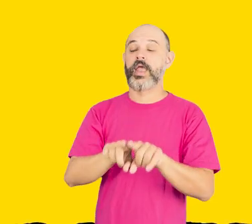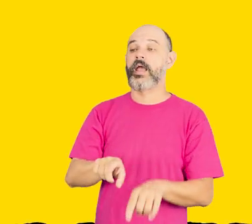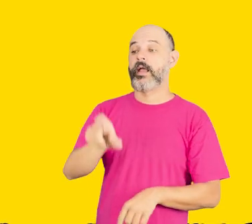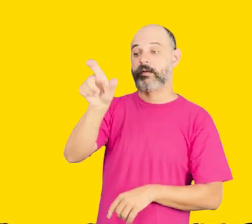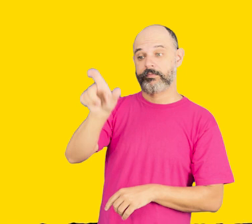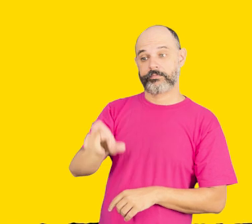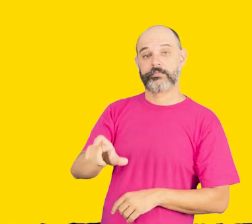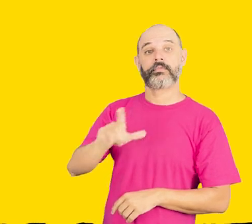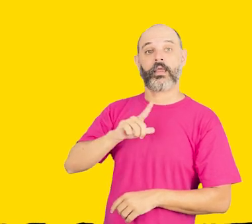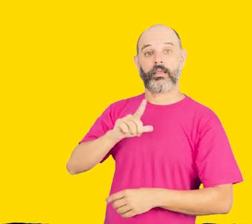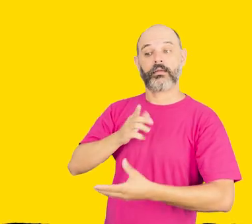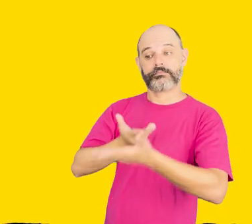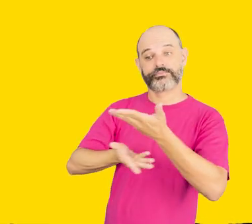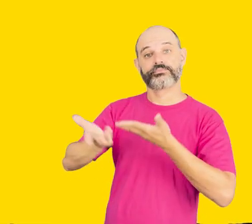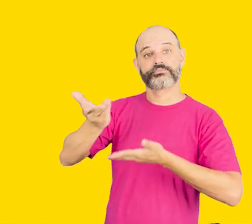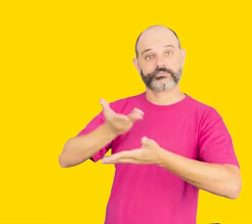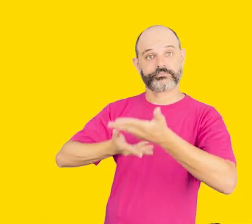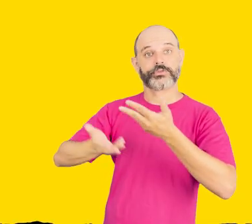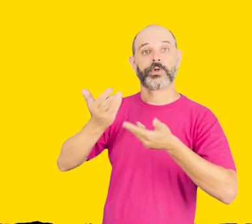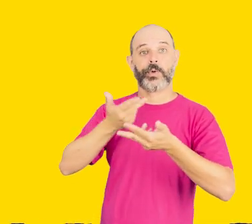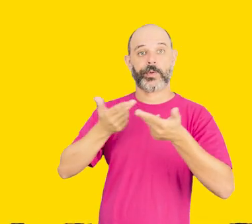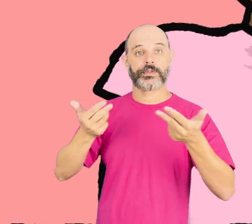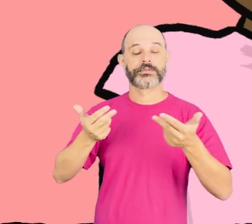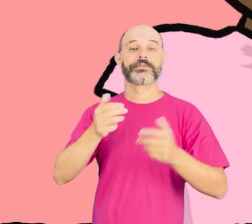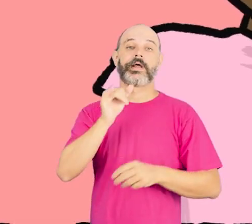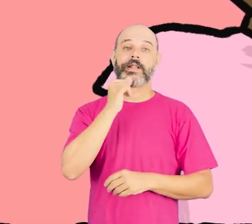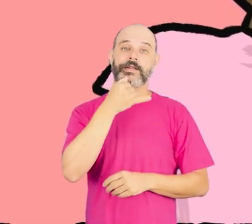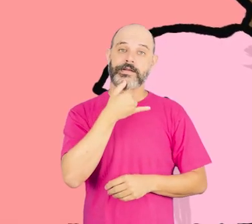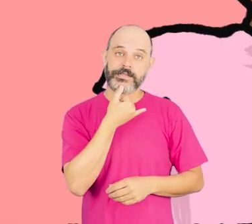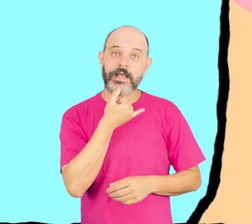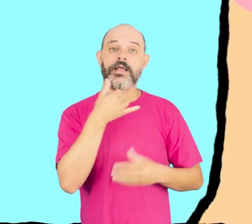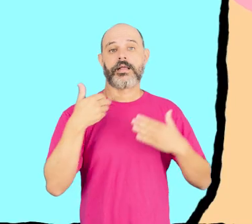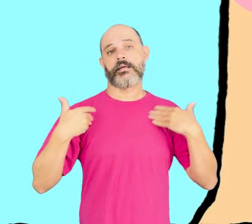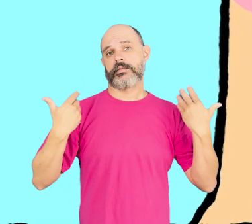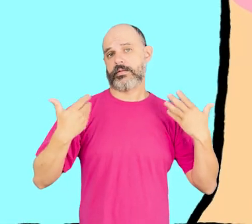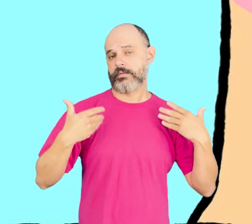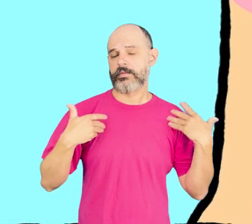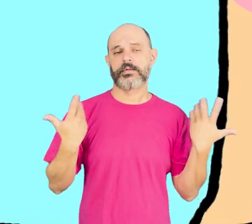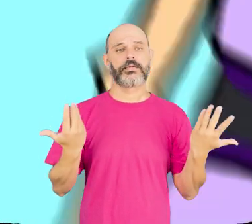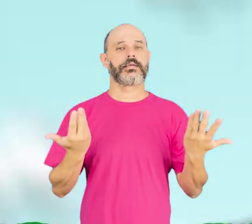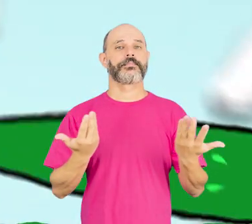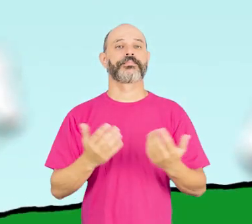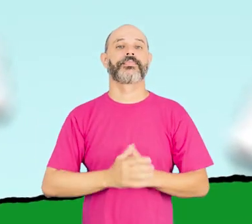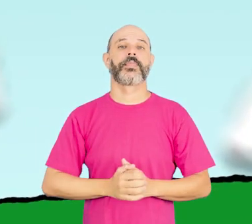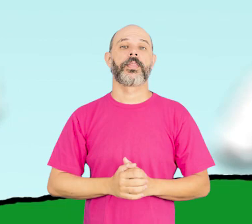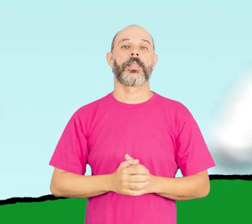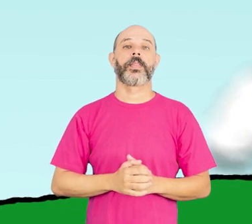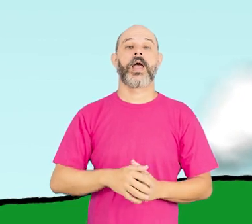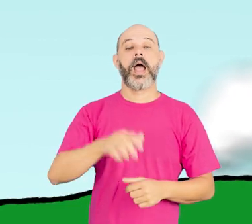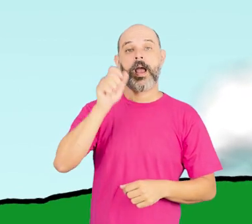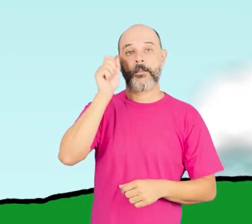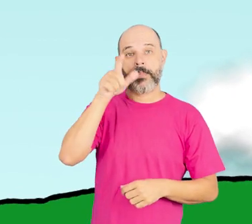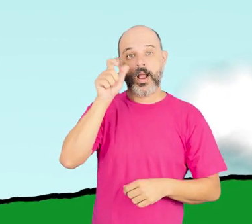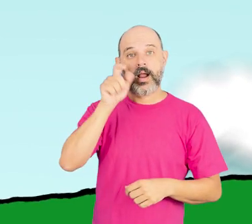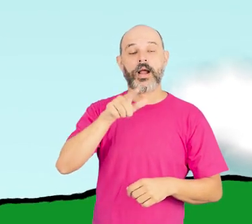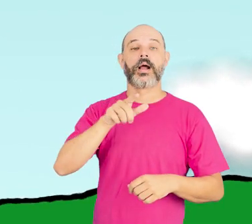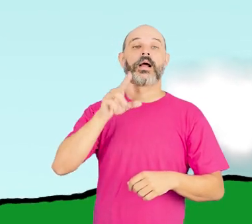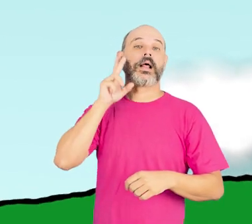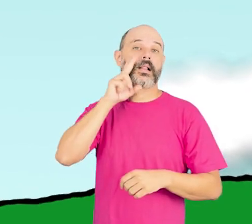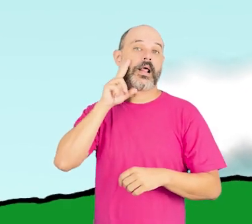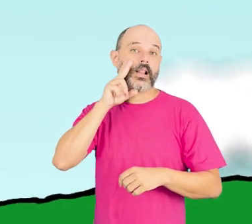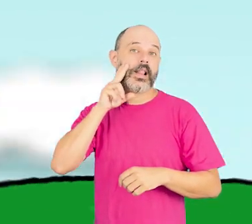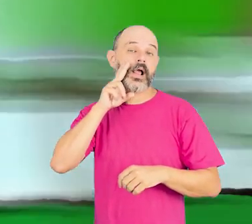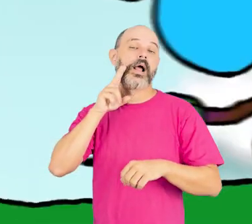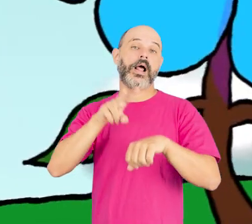para dividir todas as coisas, incluindo as tristezas e as alegrias. A Mari, a Dadá e a Lena são